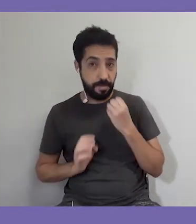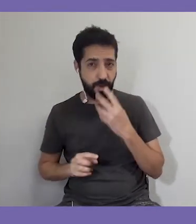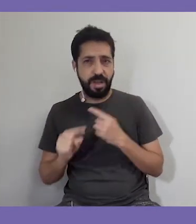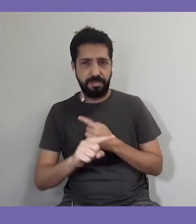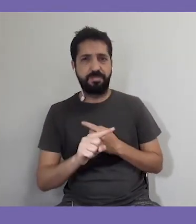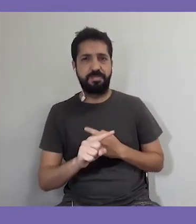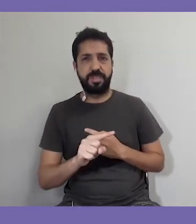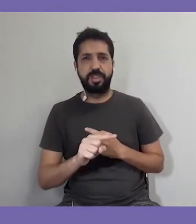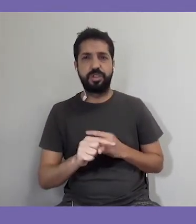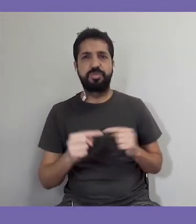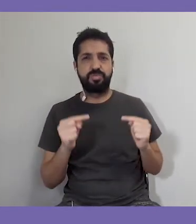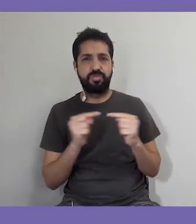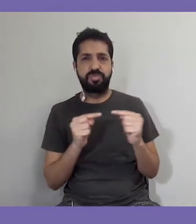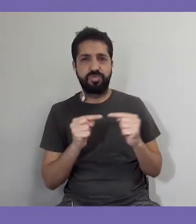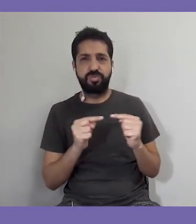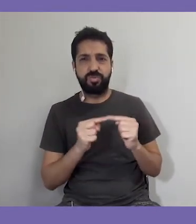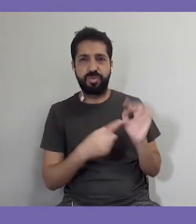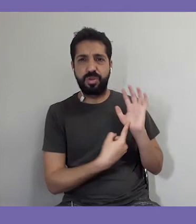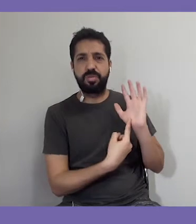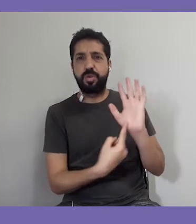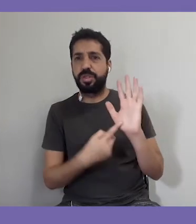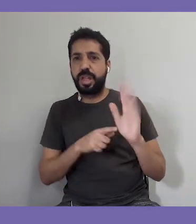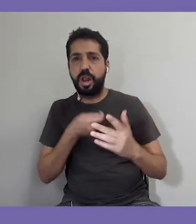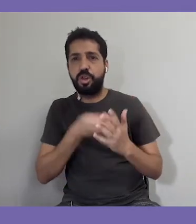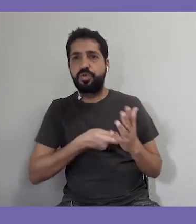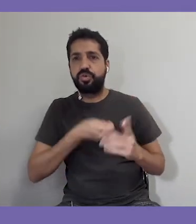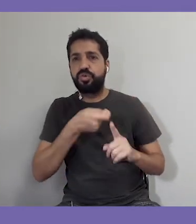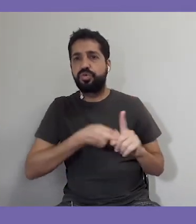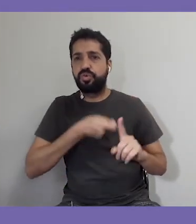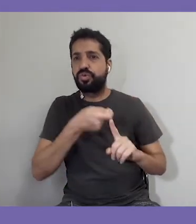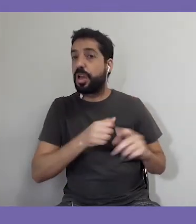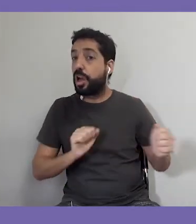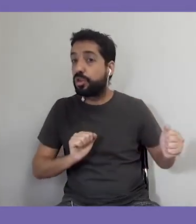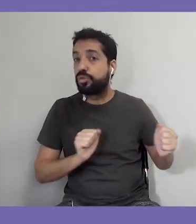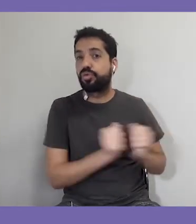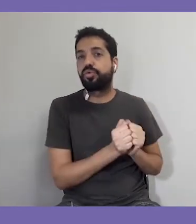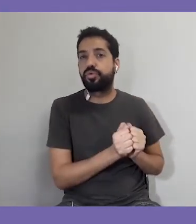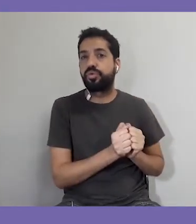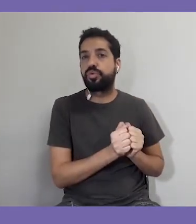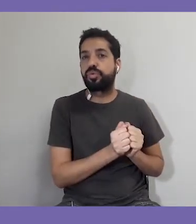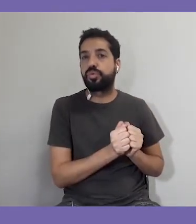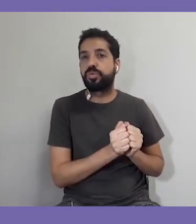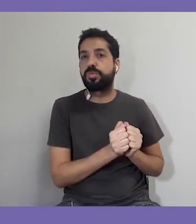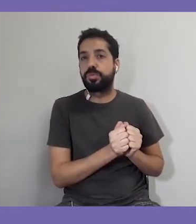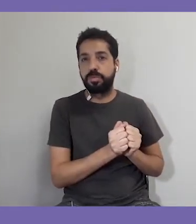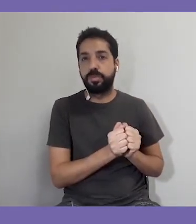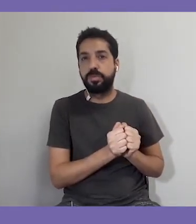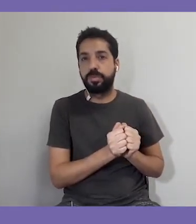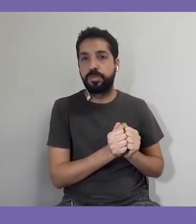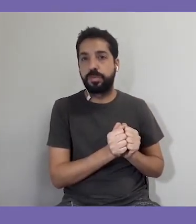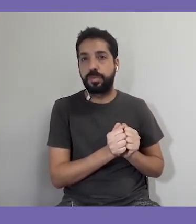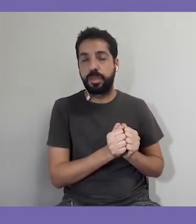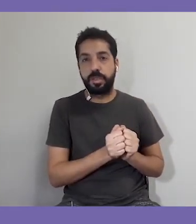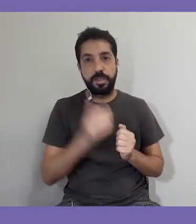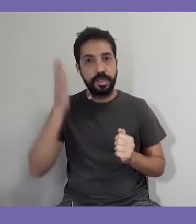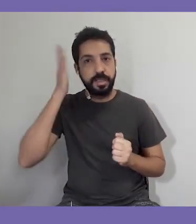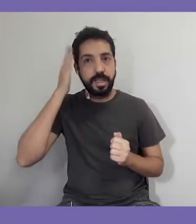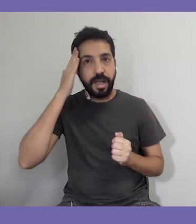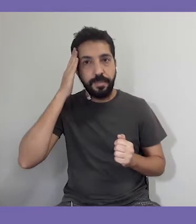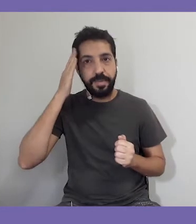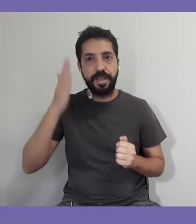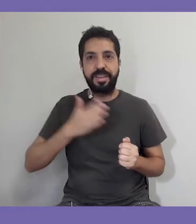Legal, que bom. Isso é um belo exemplo de lutar junto, né? De lutar com, de estar ao lado e